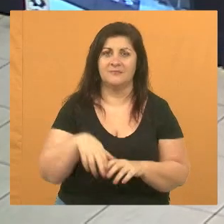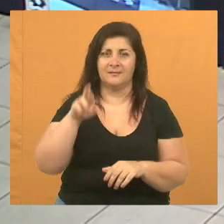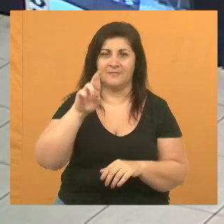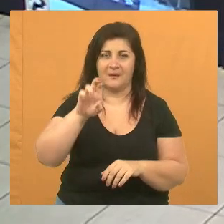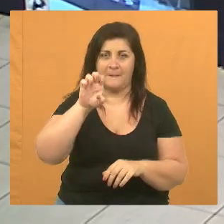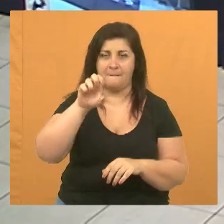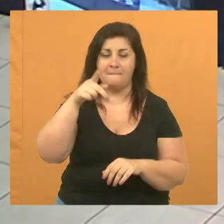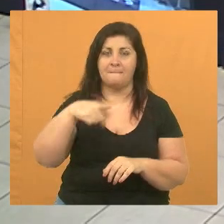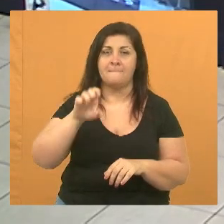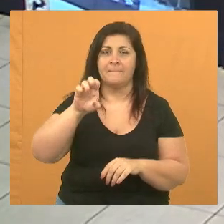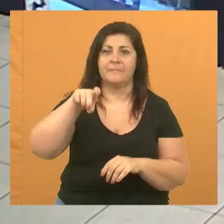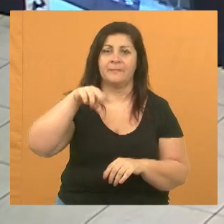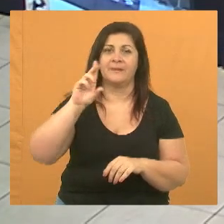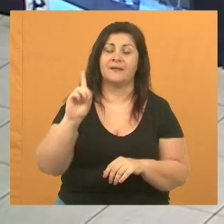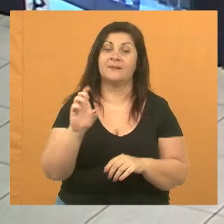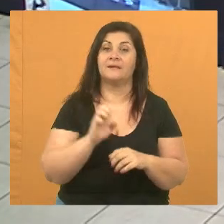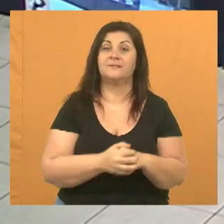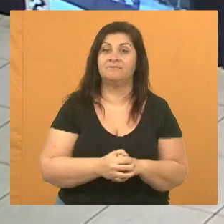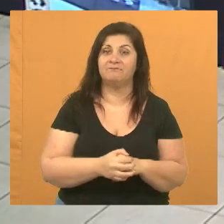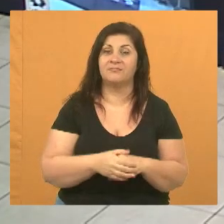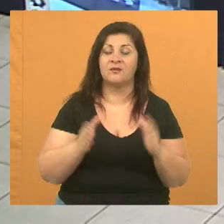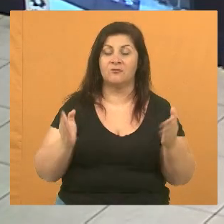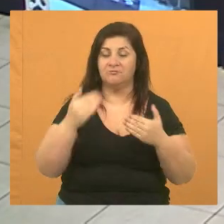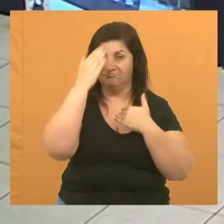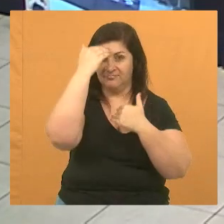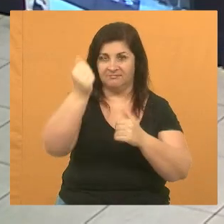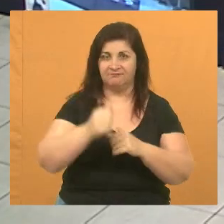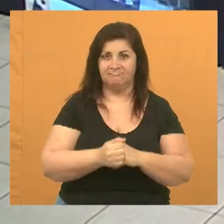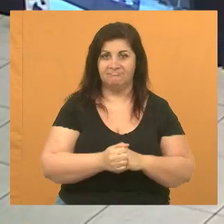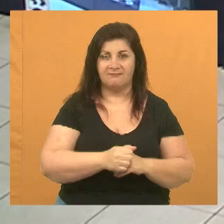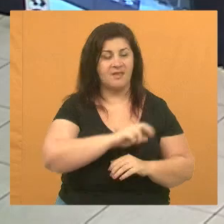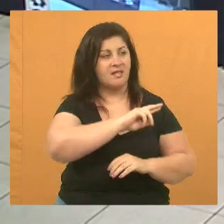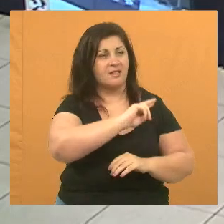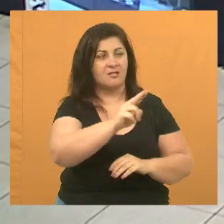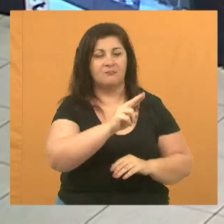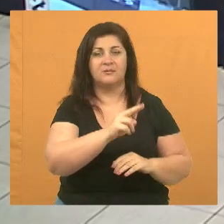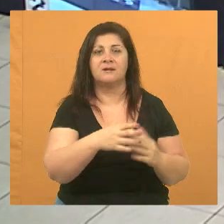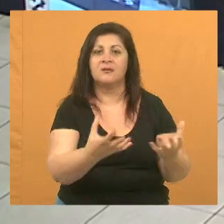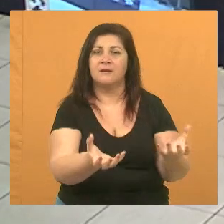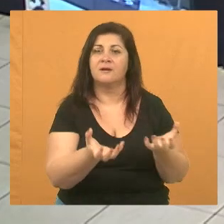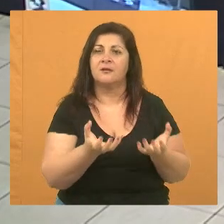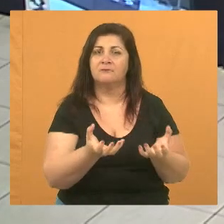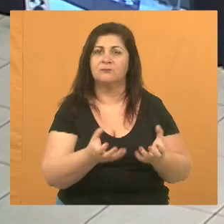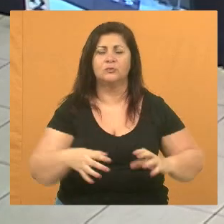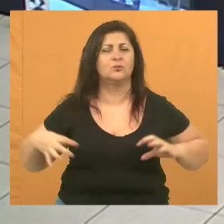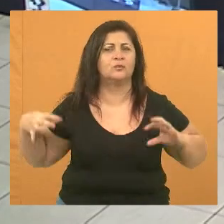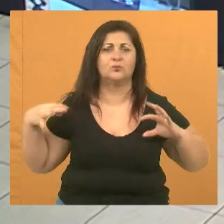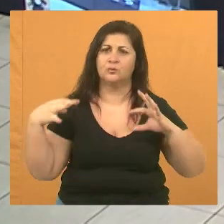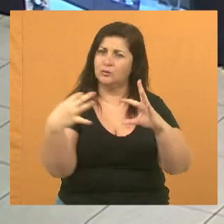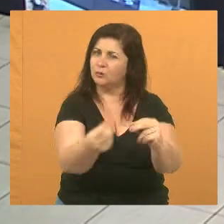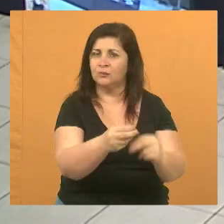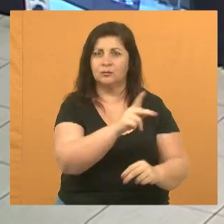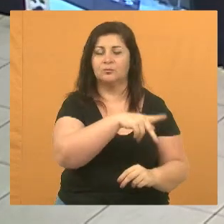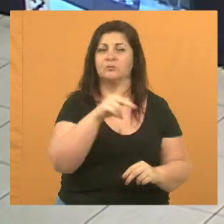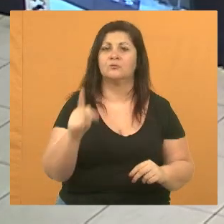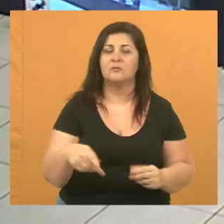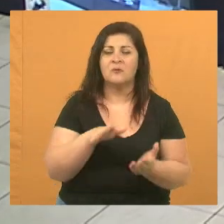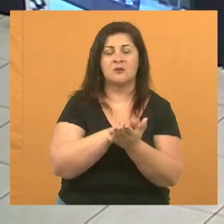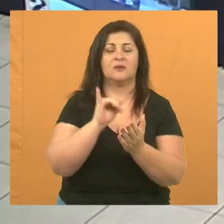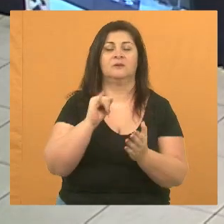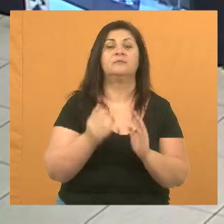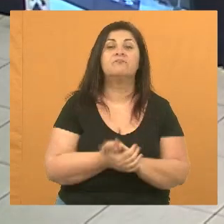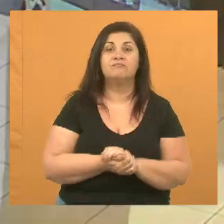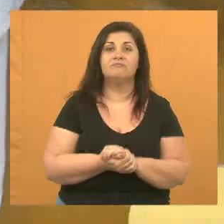estão aqui sendo homenageados. E, em nome deles, eu quero homenagear todos os professores de